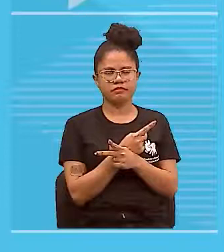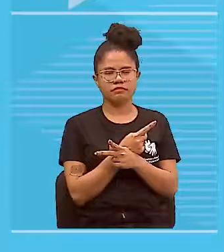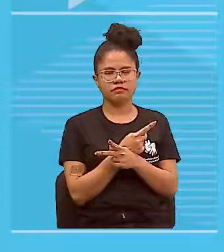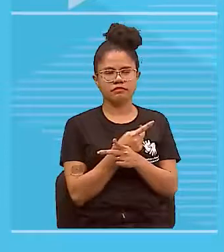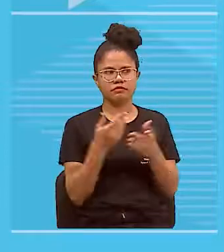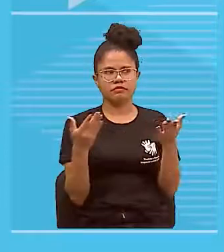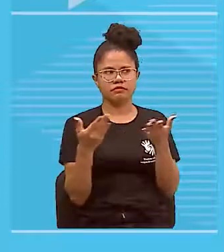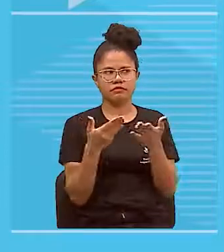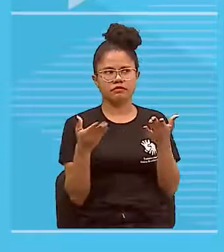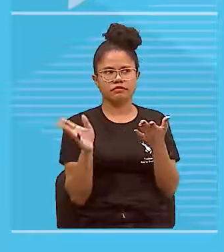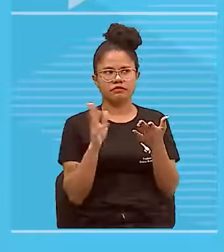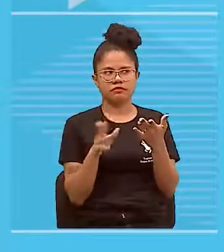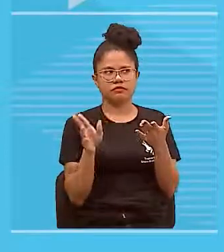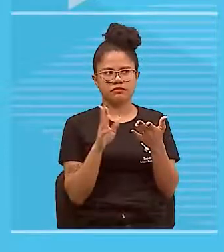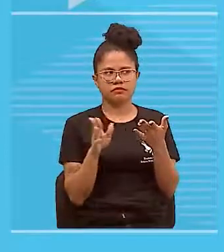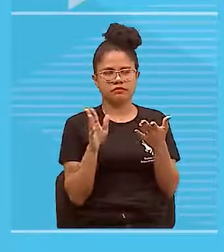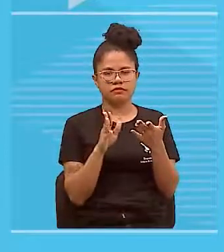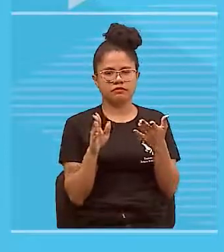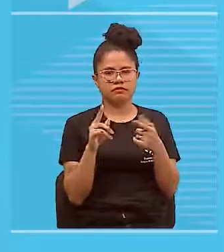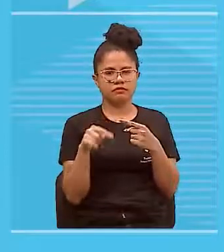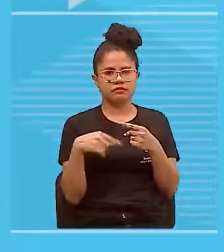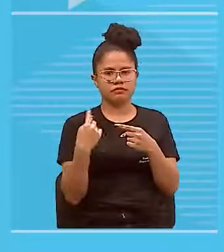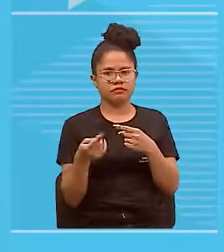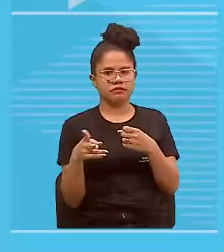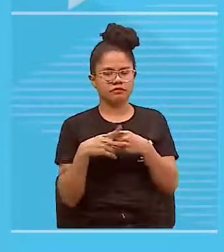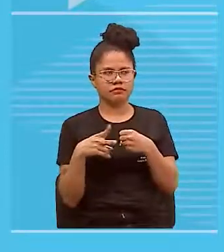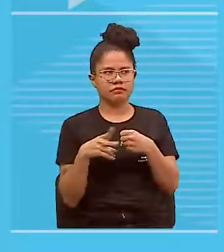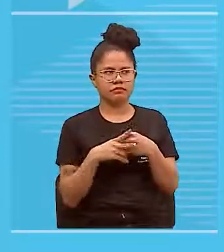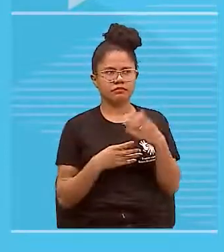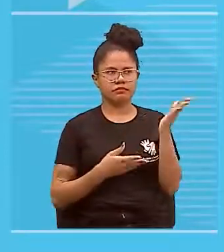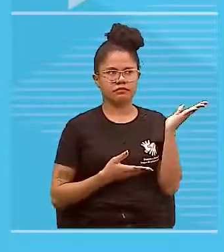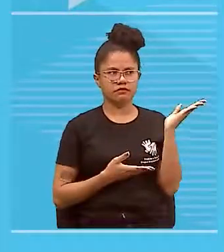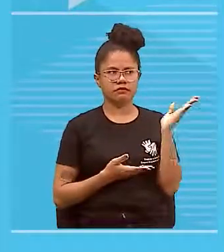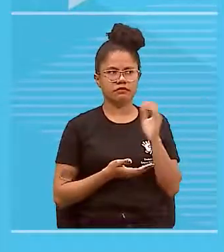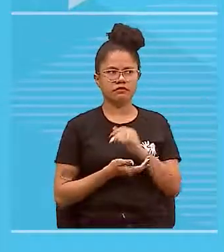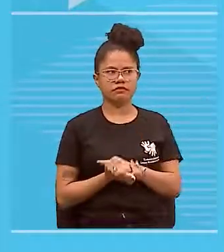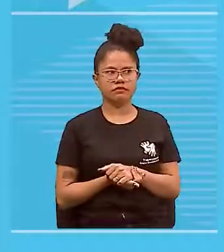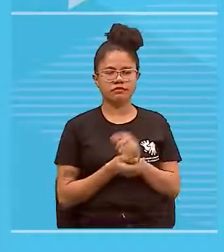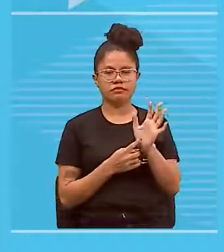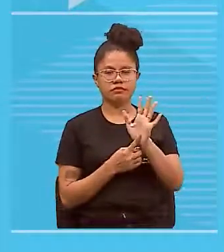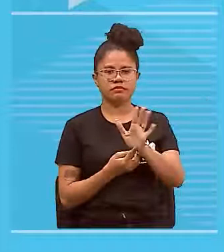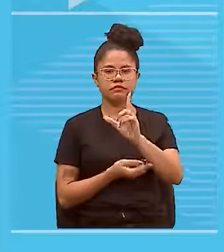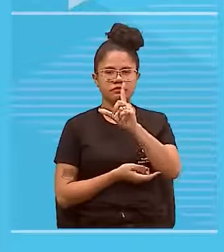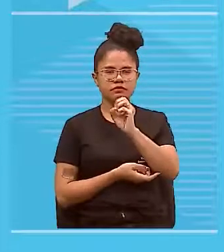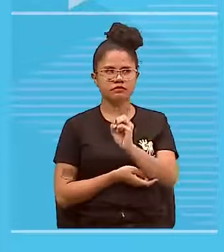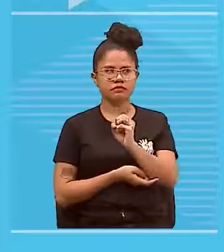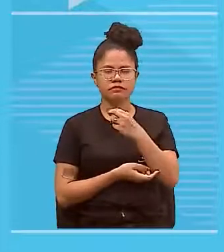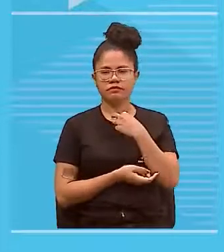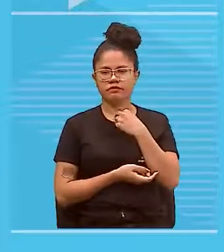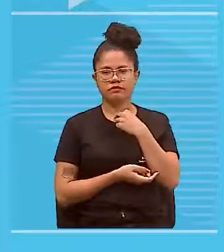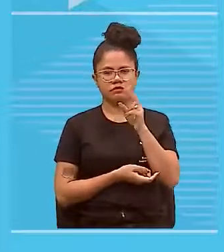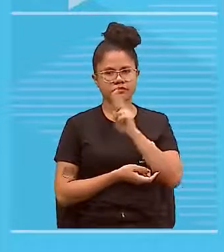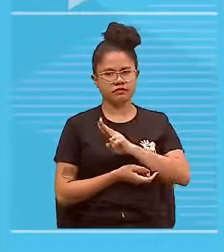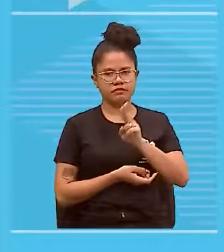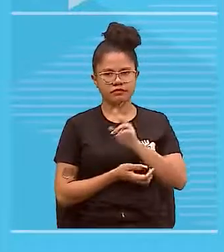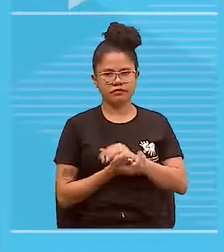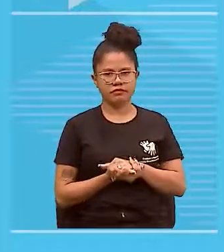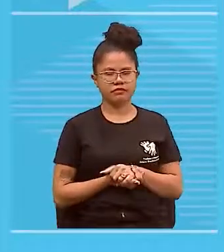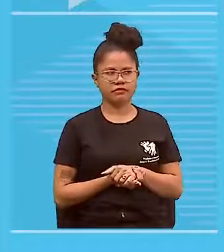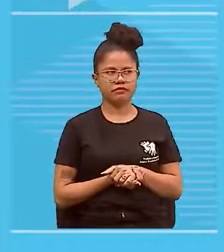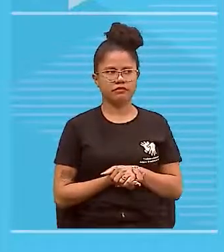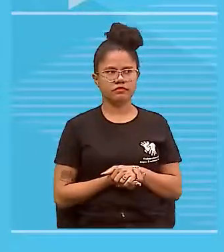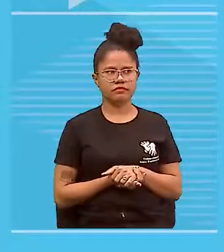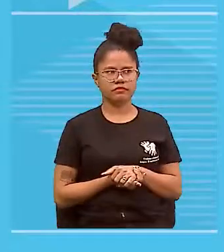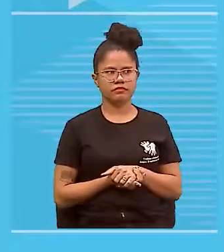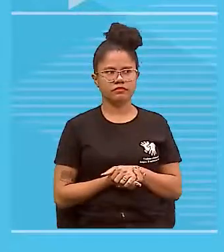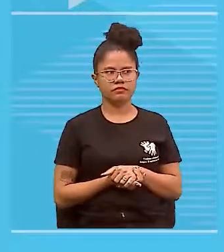está exigindo que o ló esse lozinho aqui não fique aí o normal